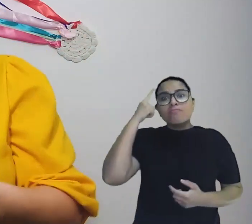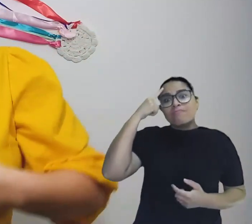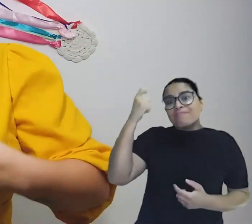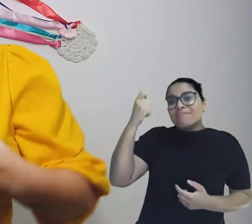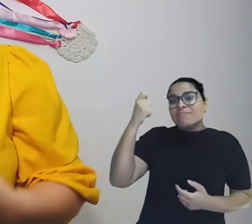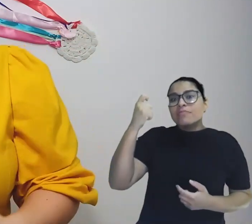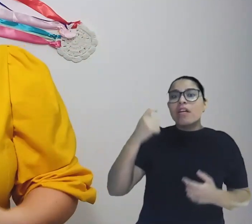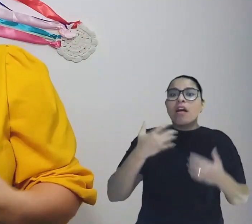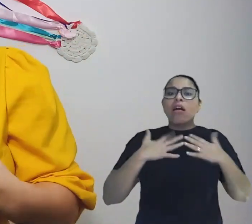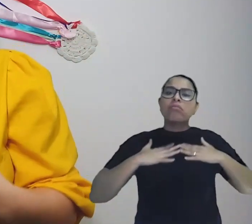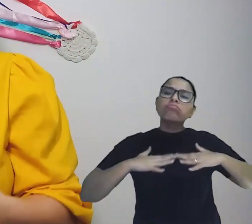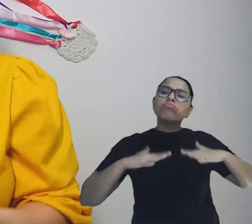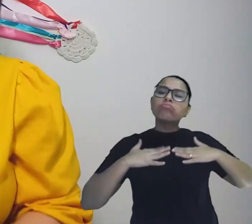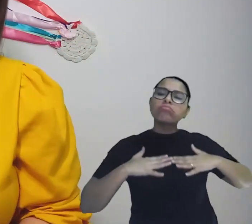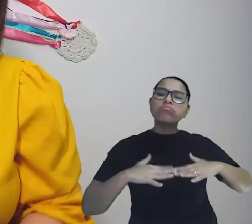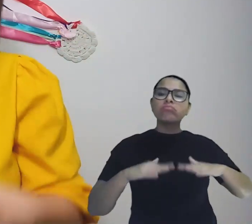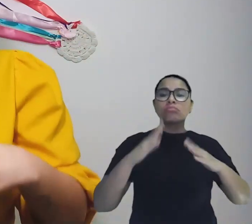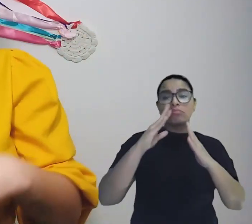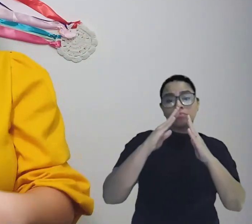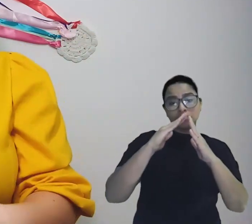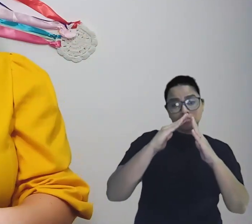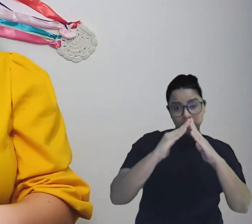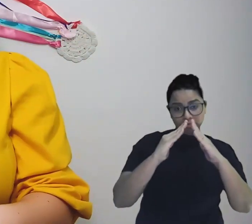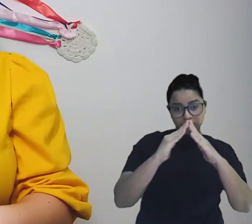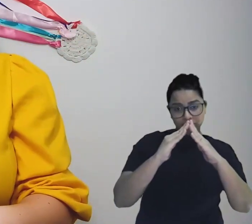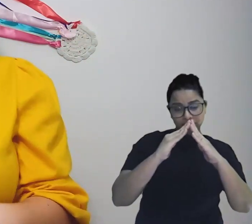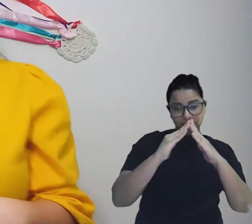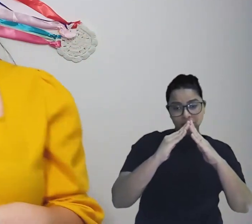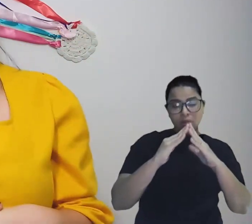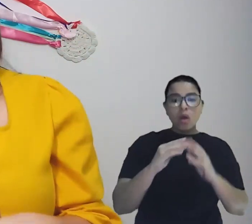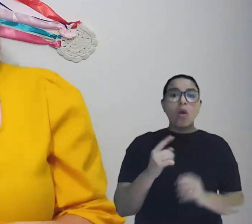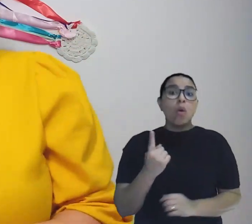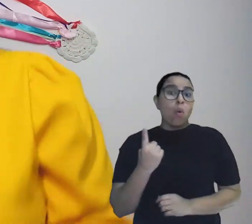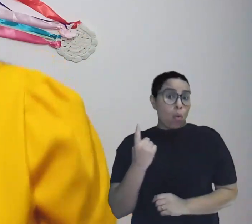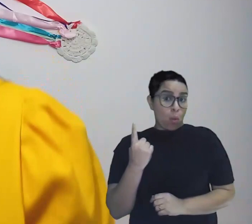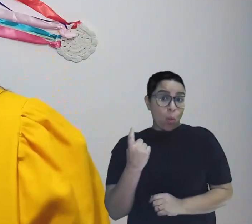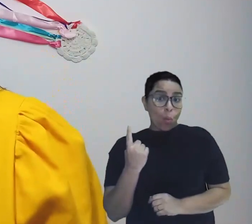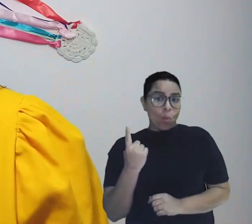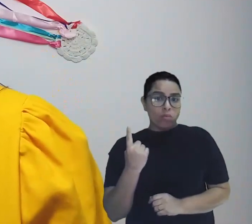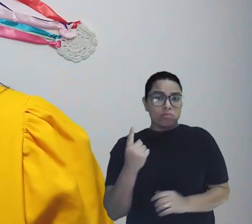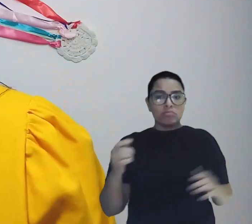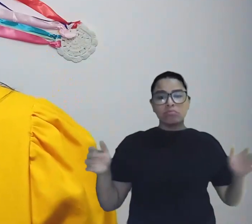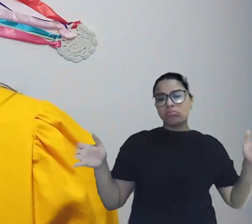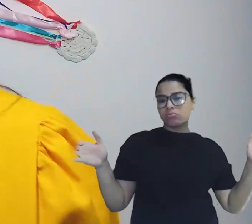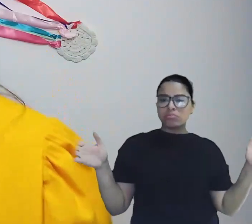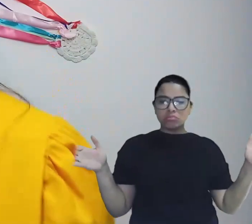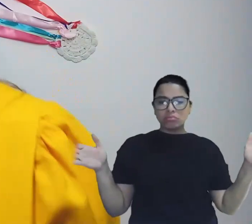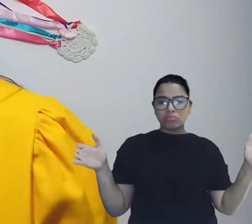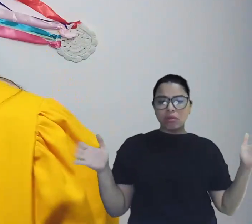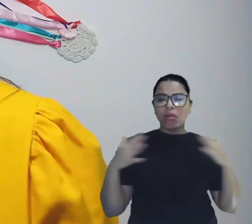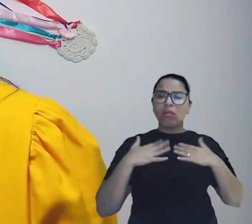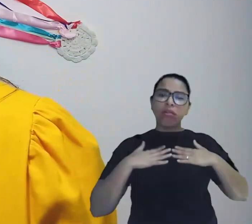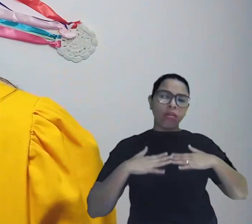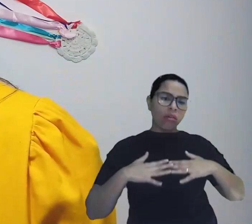decidiram deitar e descansar numa casinha. O único que não descansou